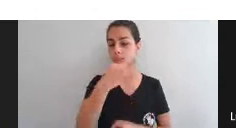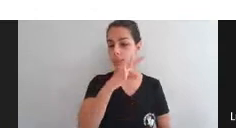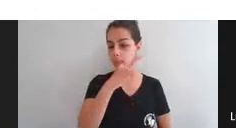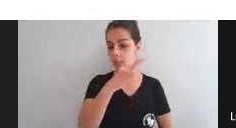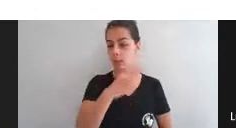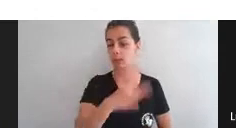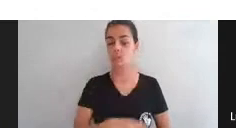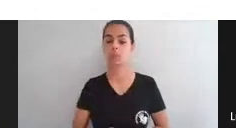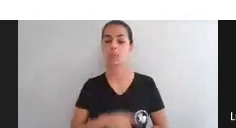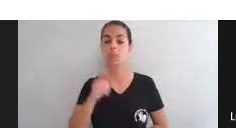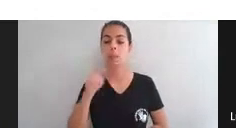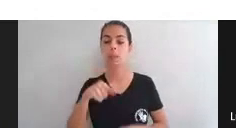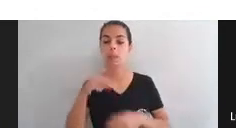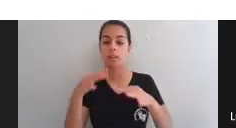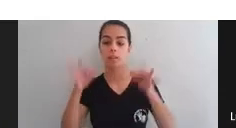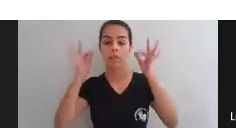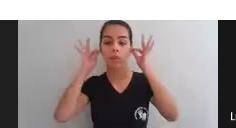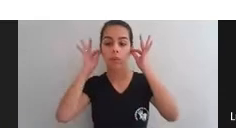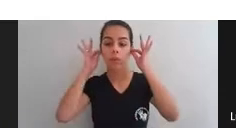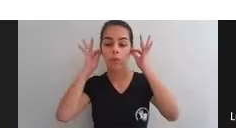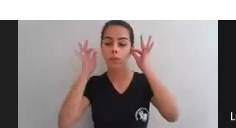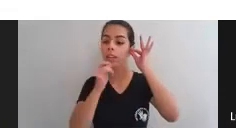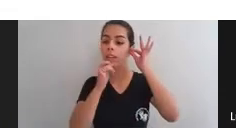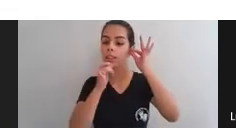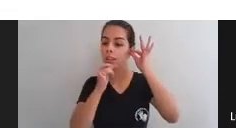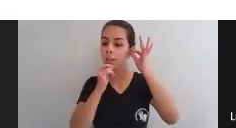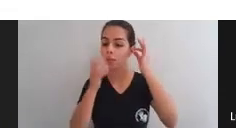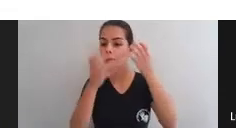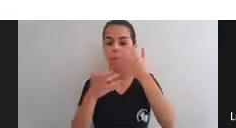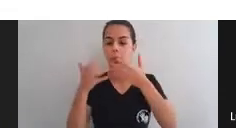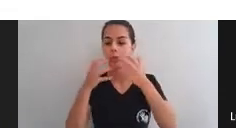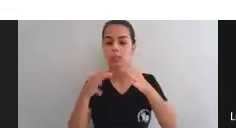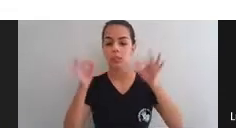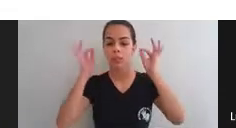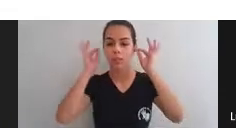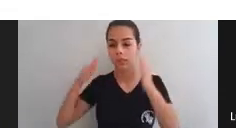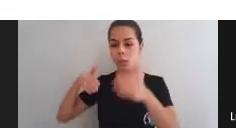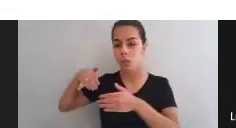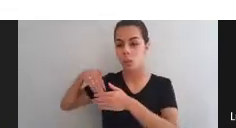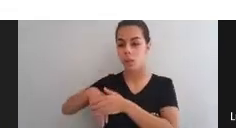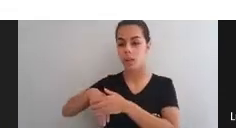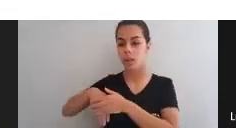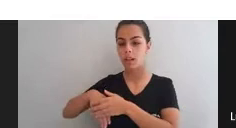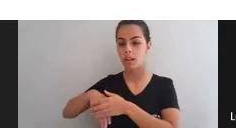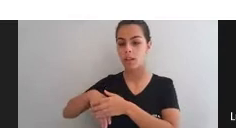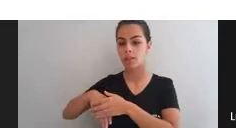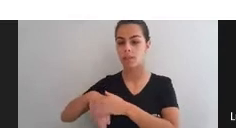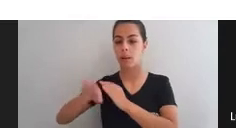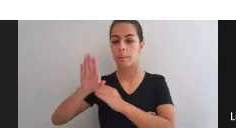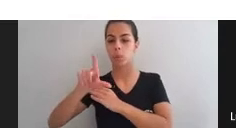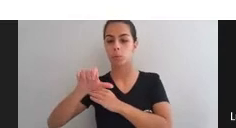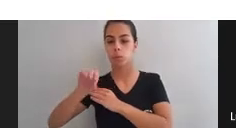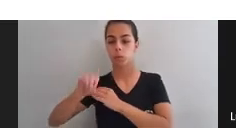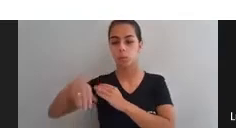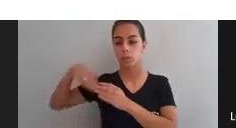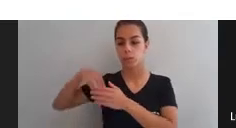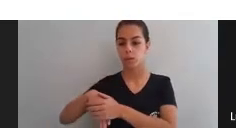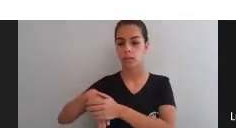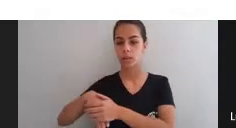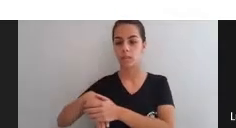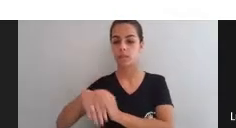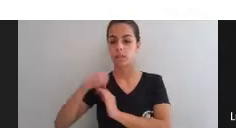é fone de ouvido no bolso, né? À medida que a gente vai andando, se a gente tem um daqueles fones de ouvido, tipo, tem